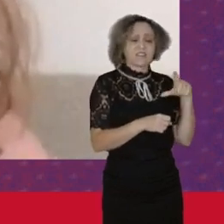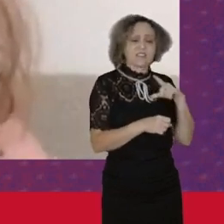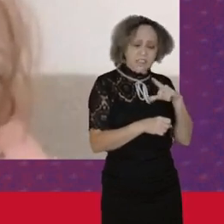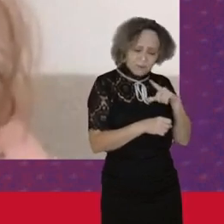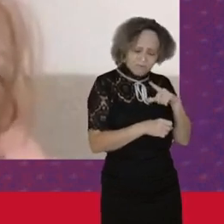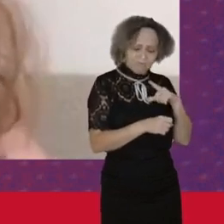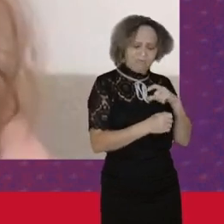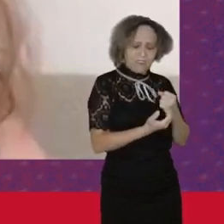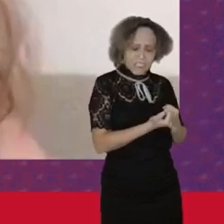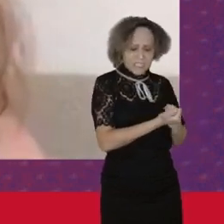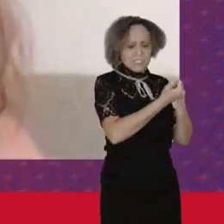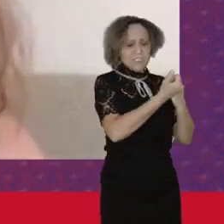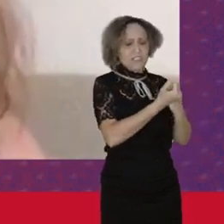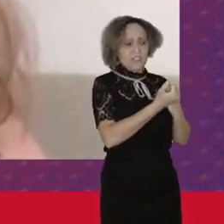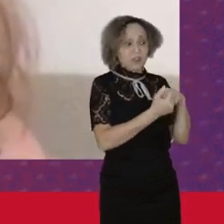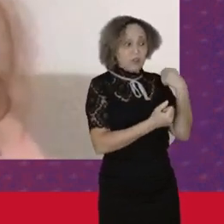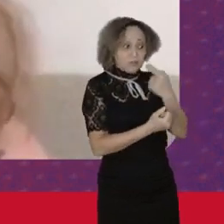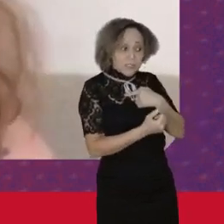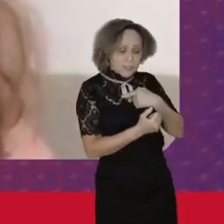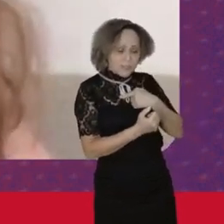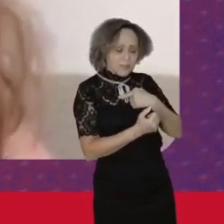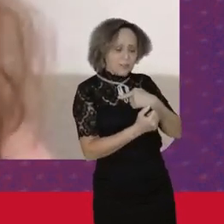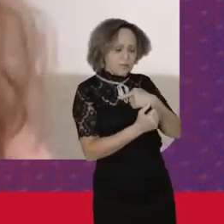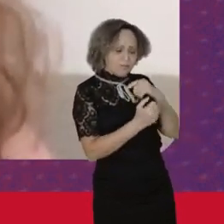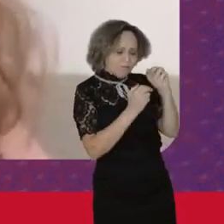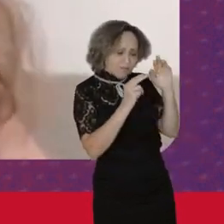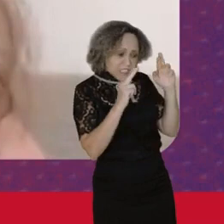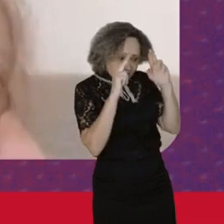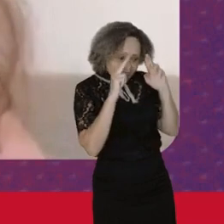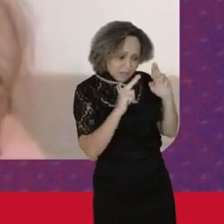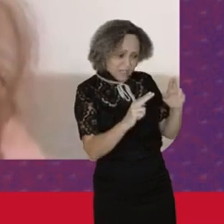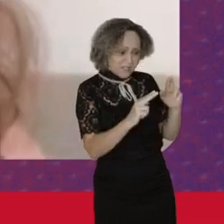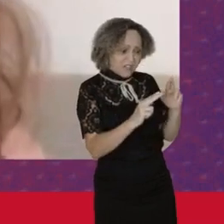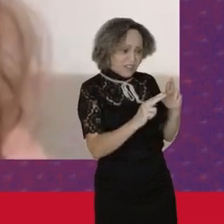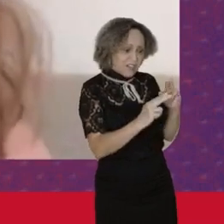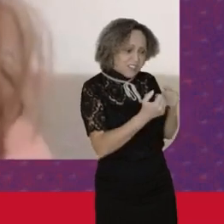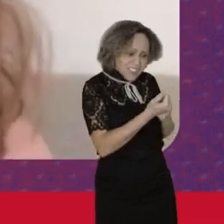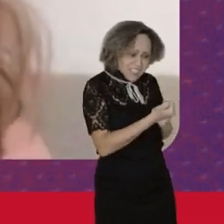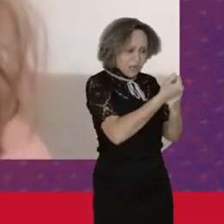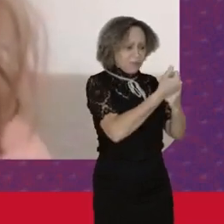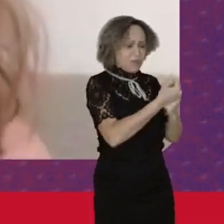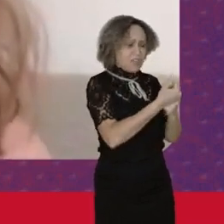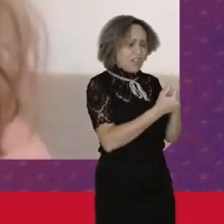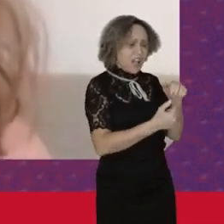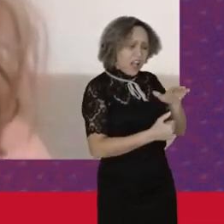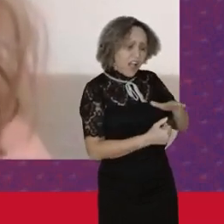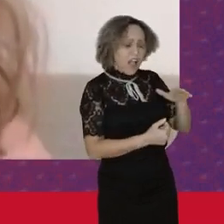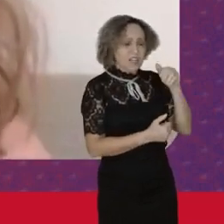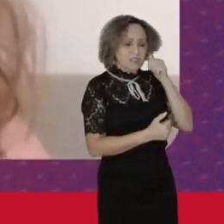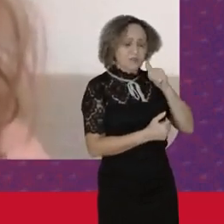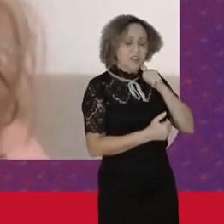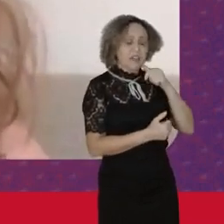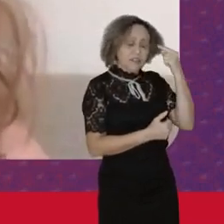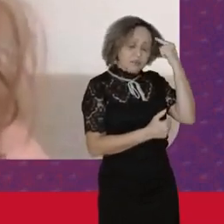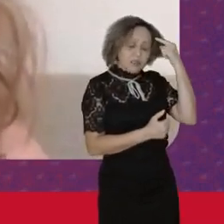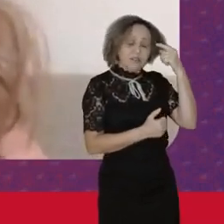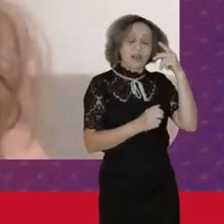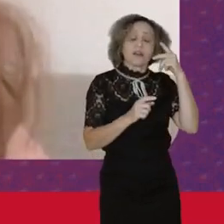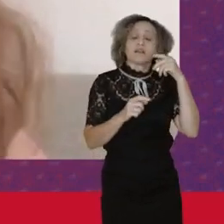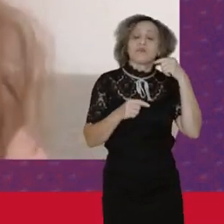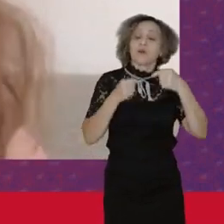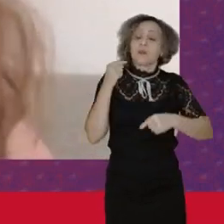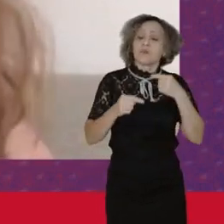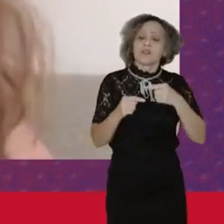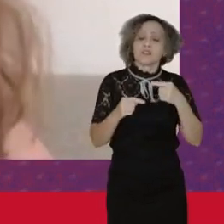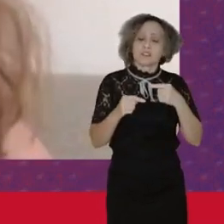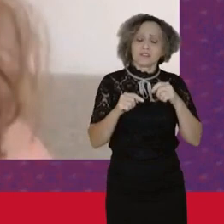feito. A gente precisa olhar para as mulheres, olhar para os sujeitos em toda a sua diversidade e pensar numa política a partir de uma ideia